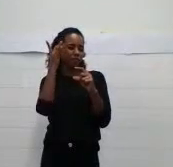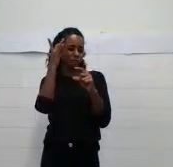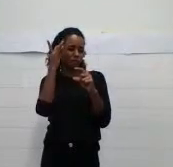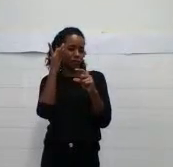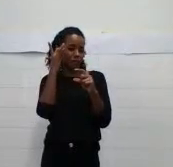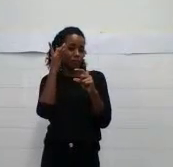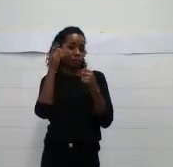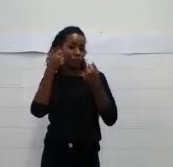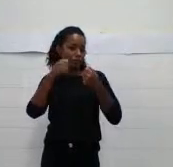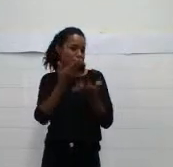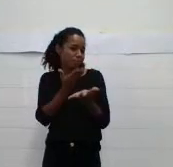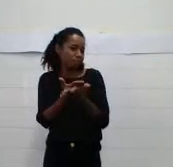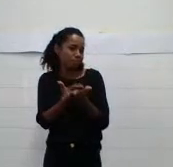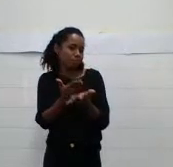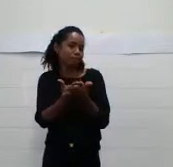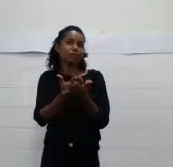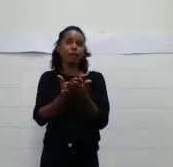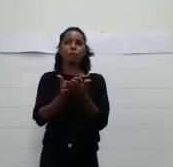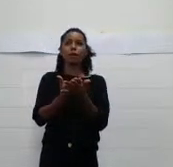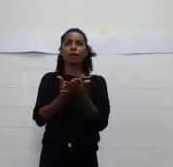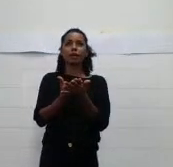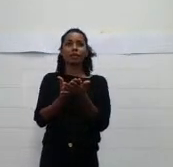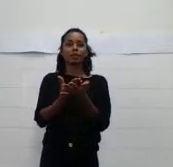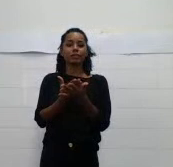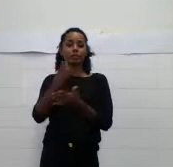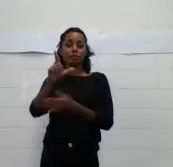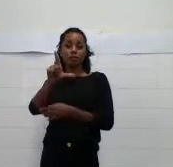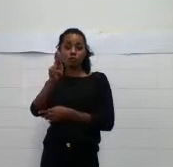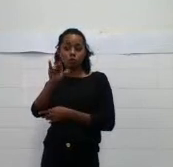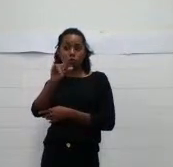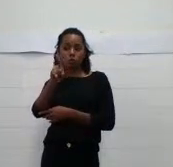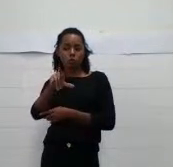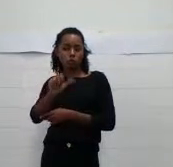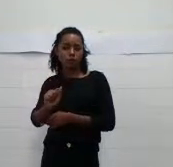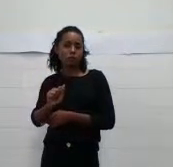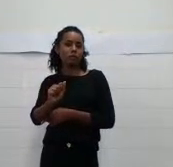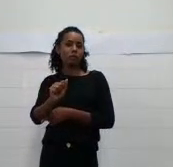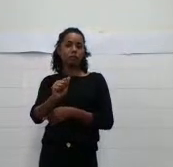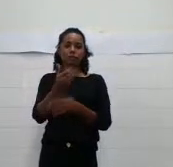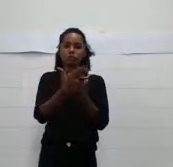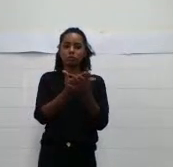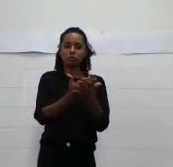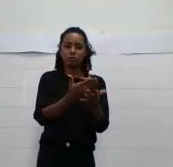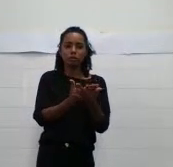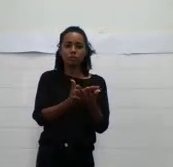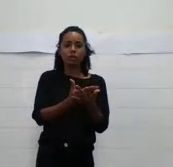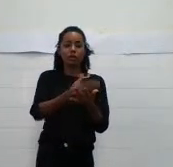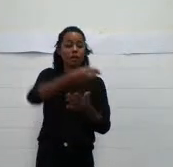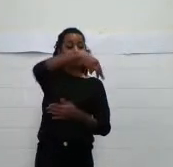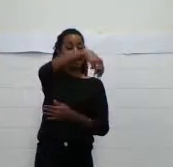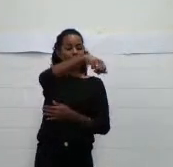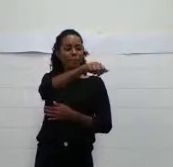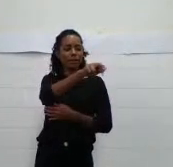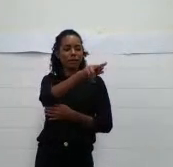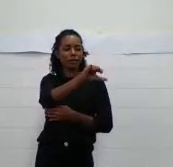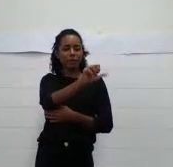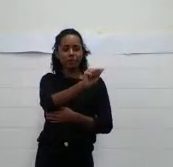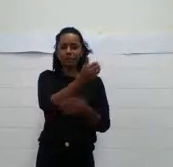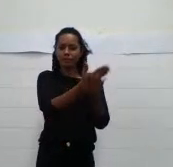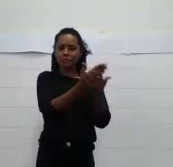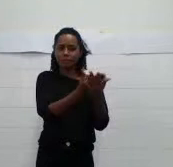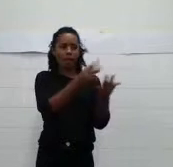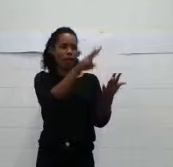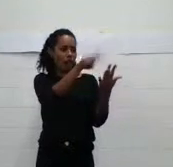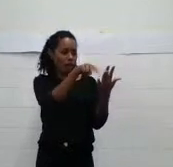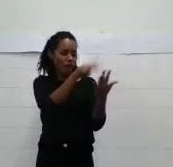é? Precisamos muito mais estudar a Maria Firmina e precisamos estudar uma série de outros autores, né? Tem uma autora contemporânea